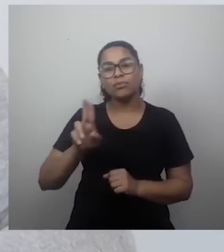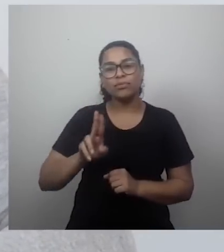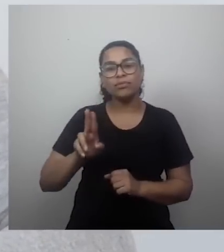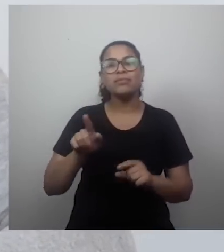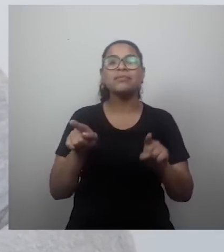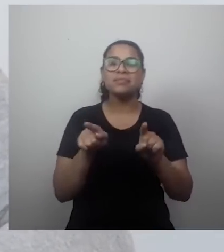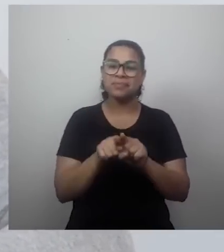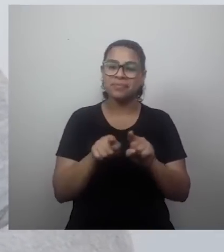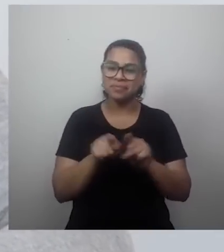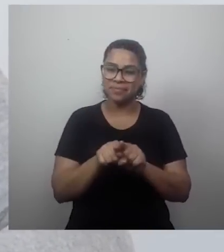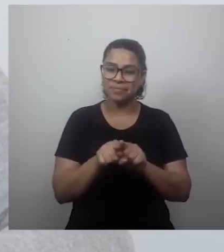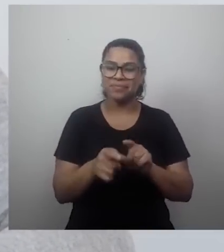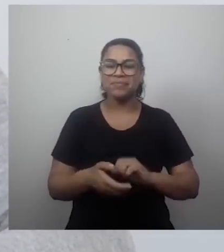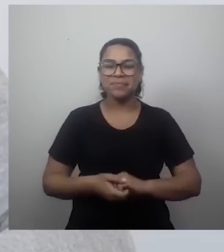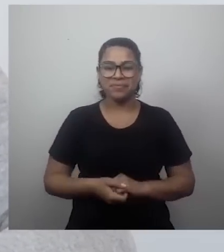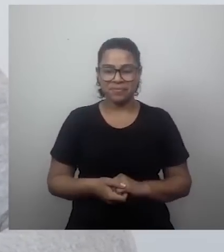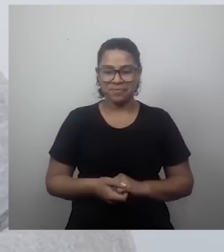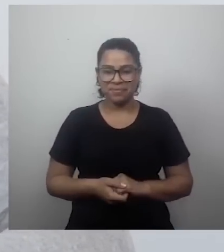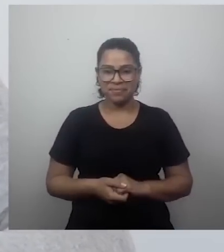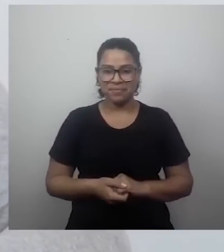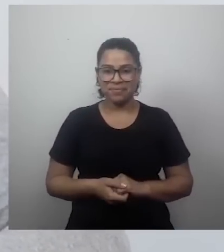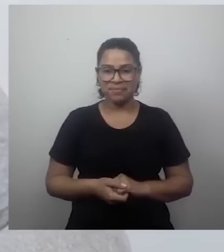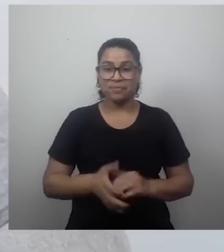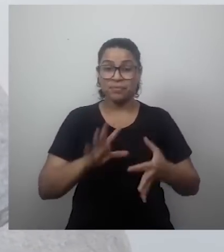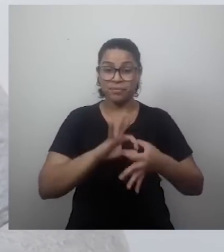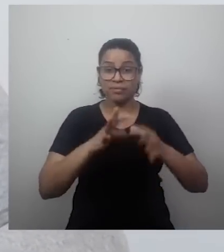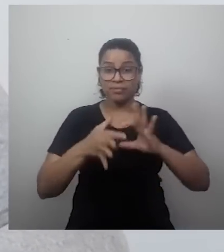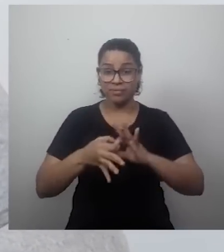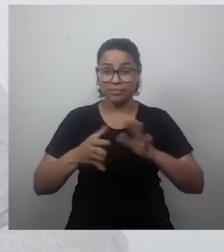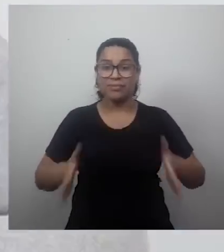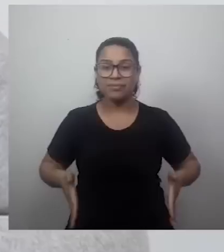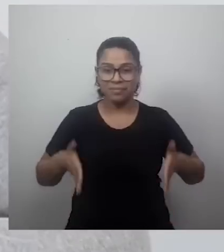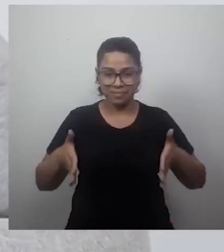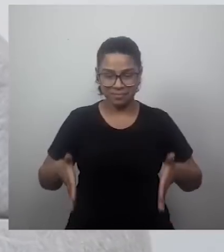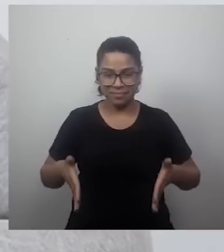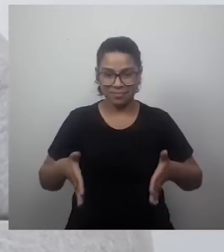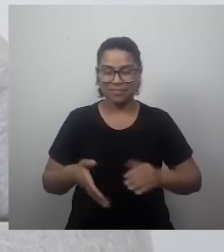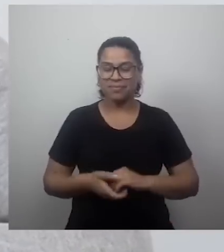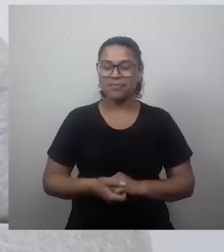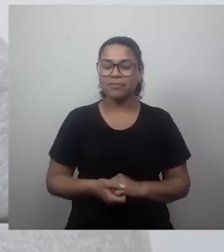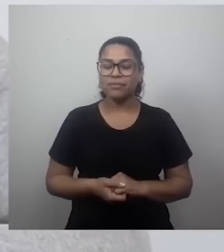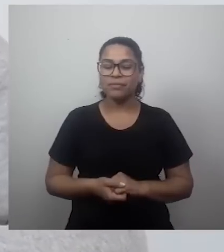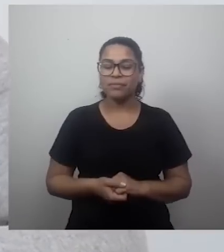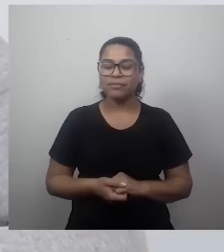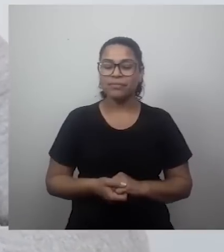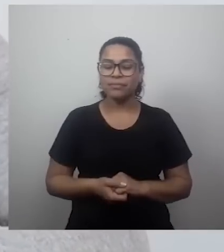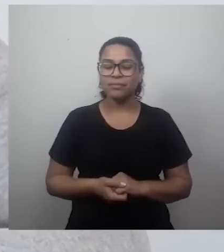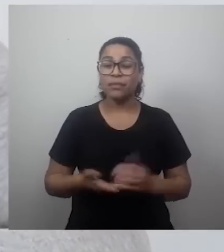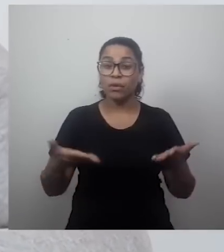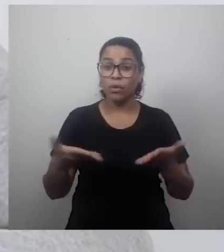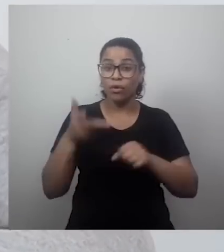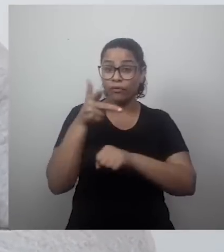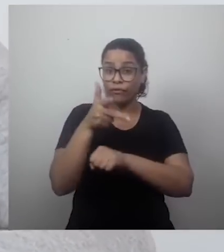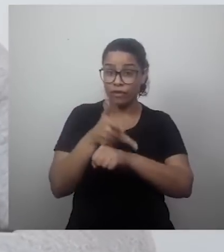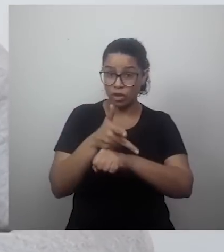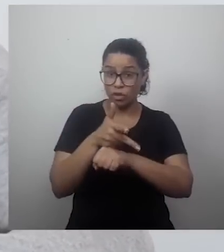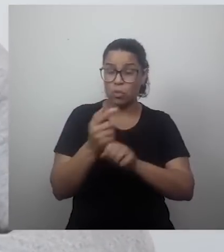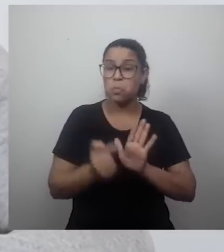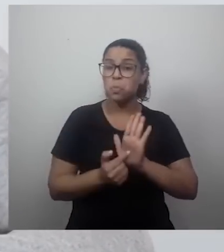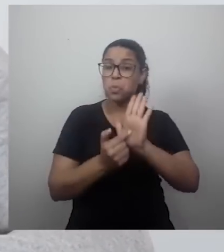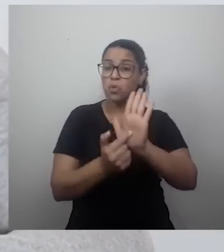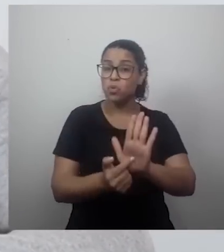disputas acontecem nos Jogos Olímpicos e também nos Jogos Paralímpicos. O próximo vídeo que irei compartilhar com vocês